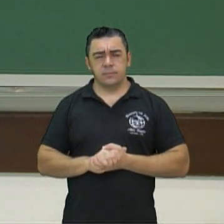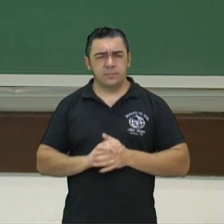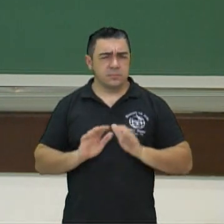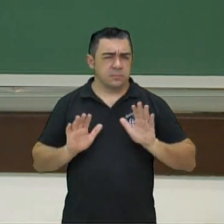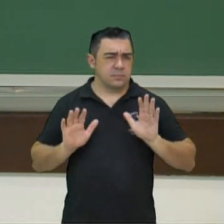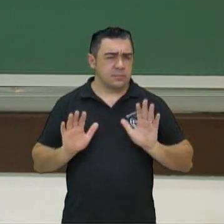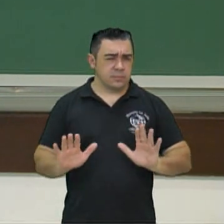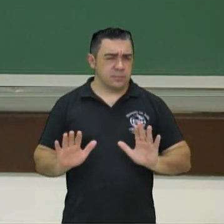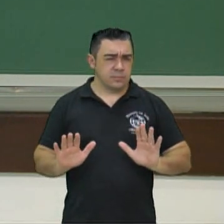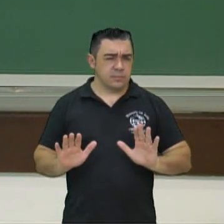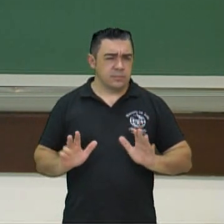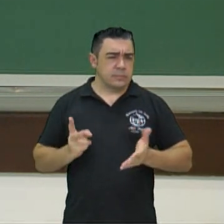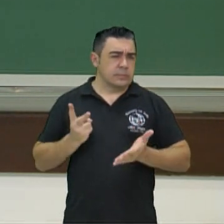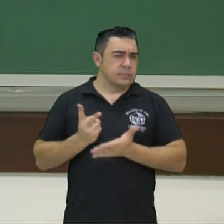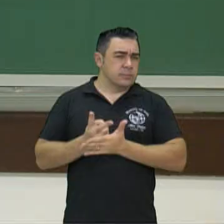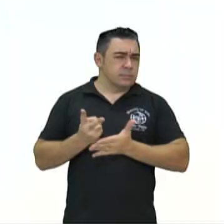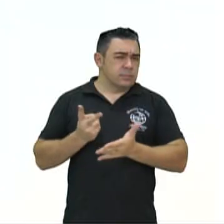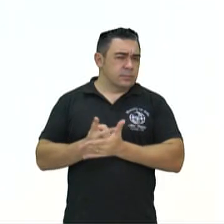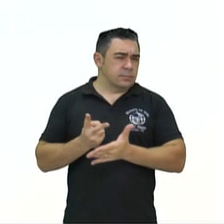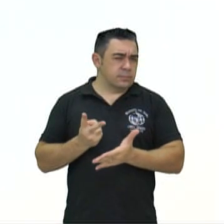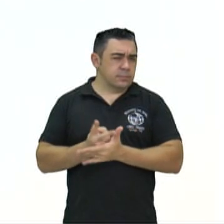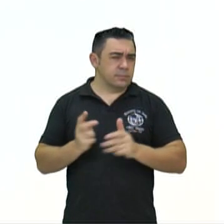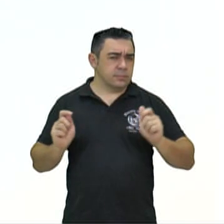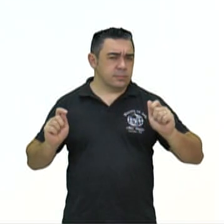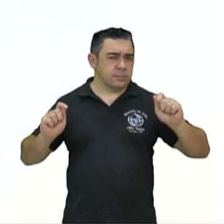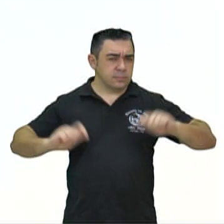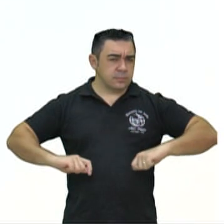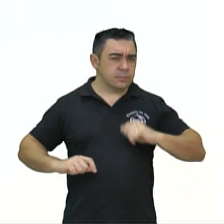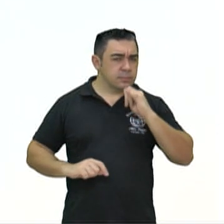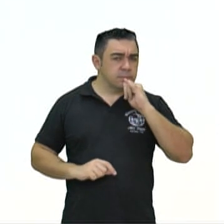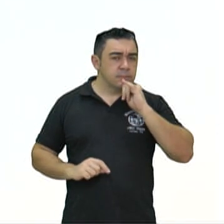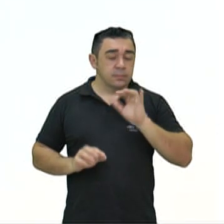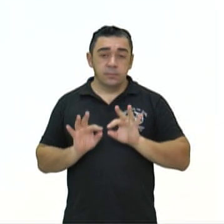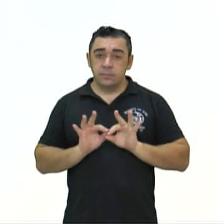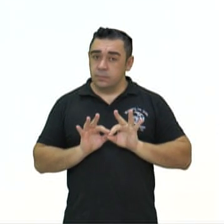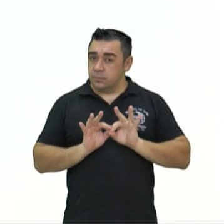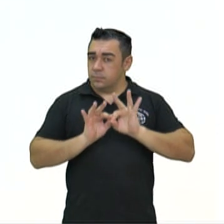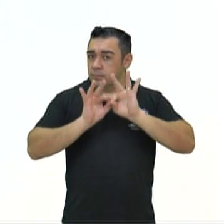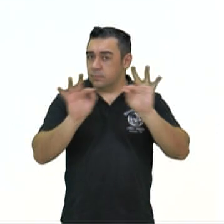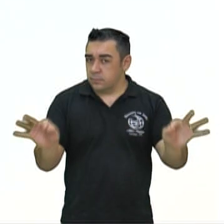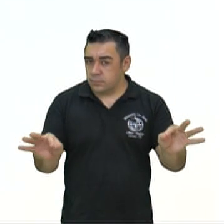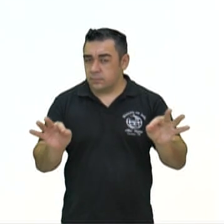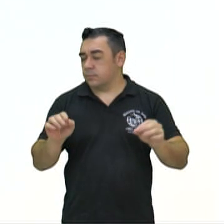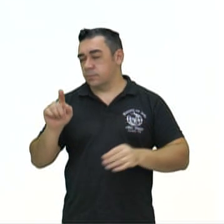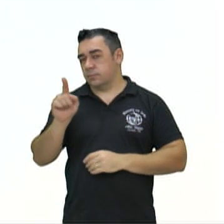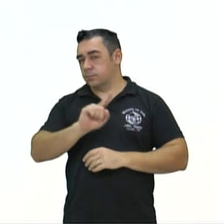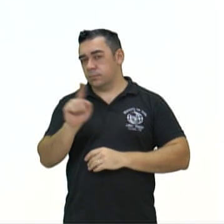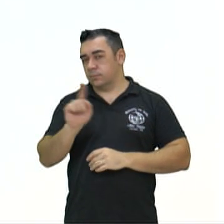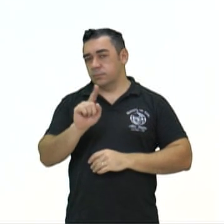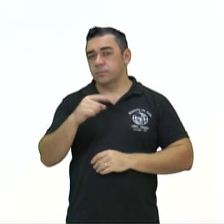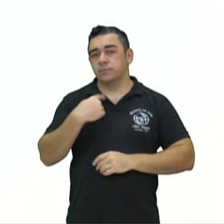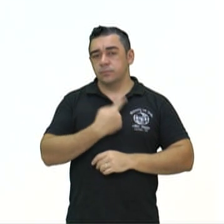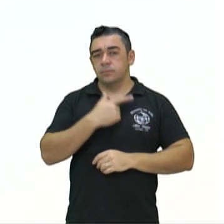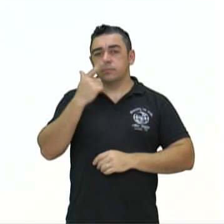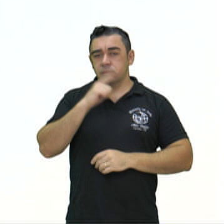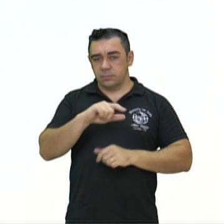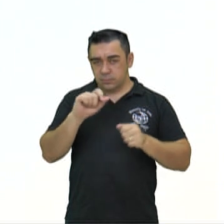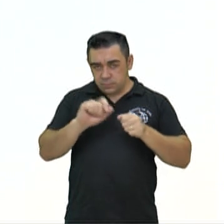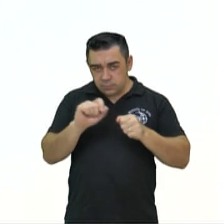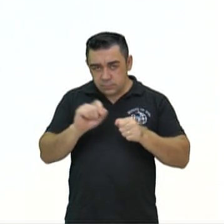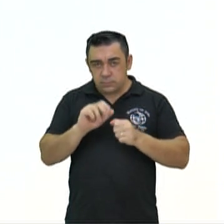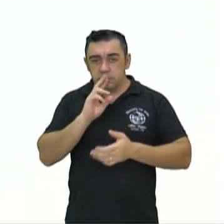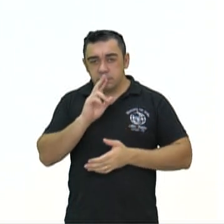Mas nem sempre os exercícios nos trarão exemplos tão simples, nos quais possamos